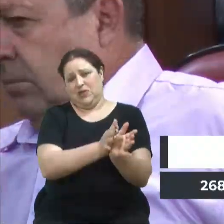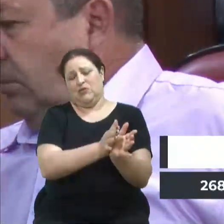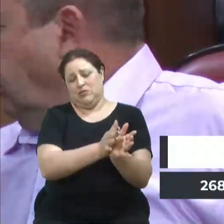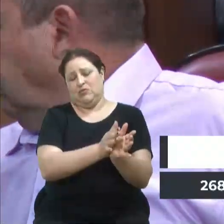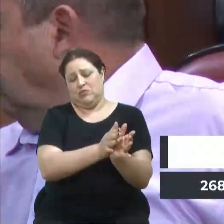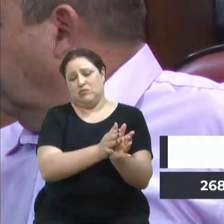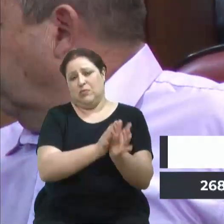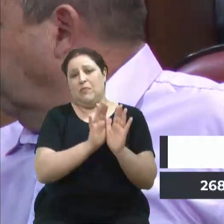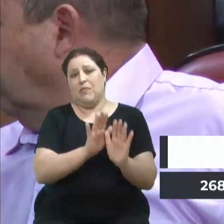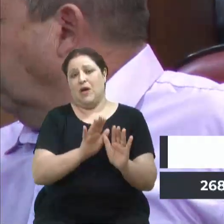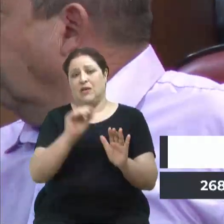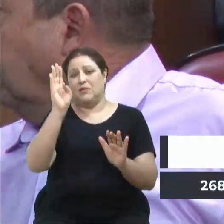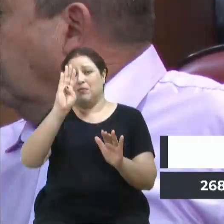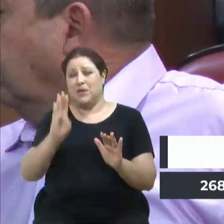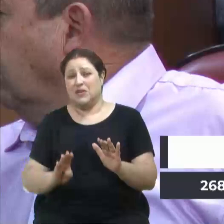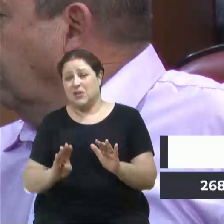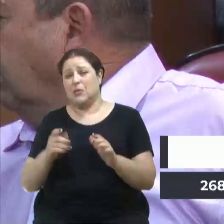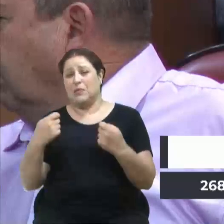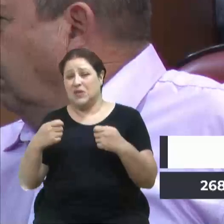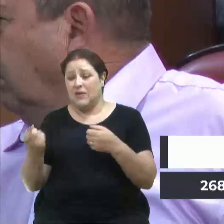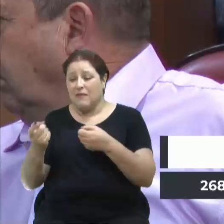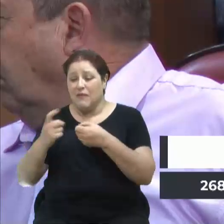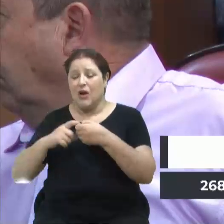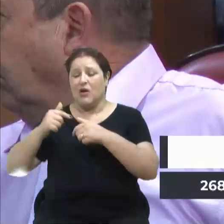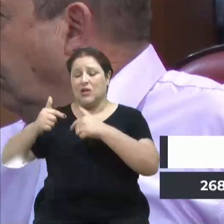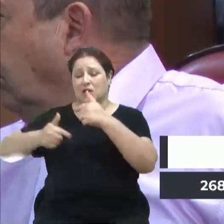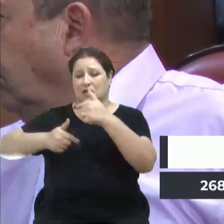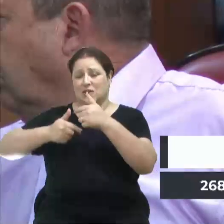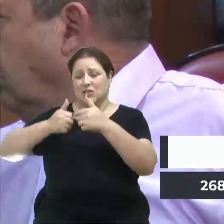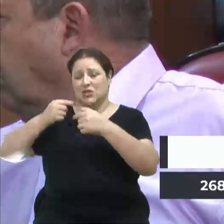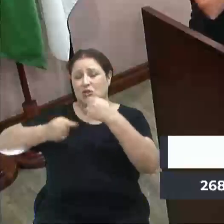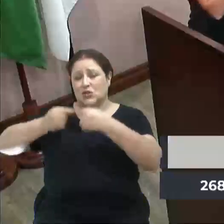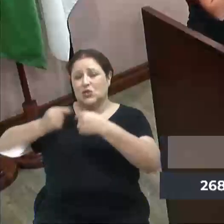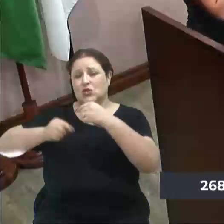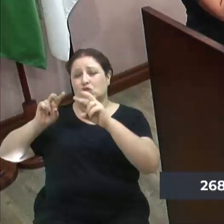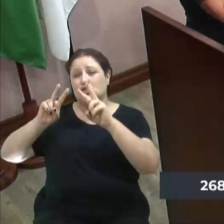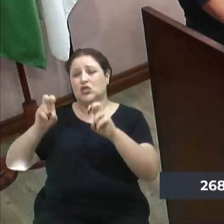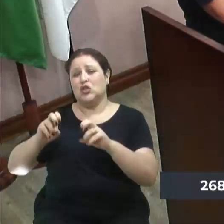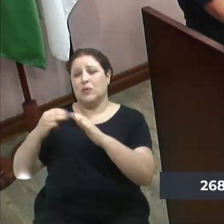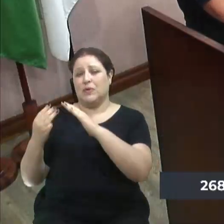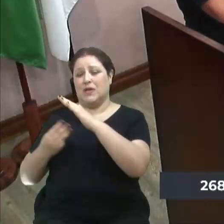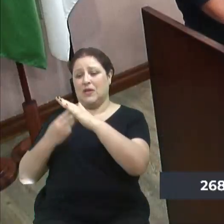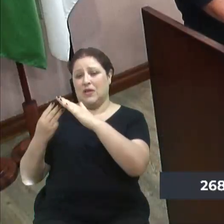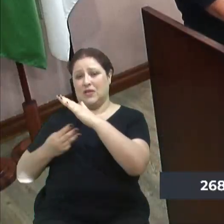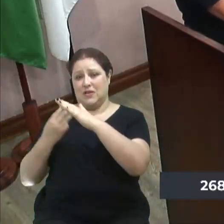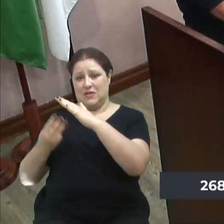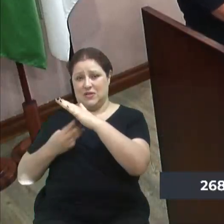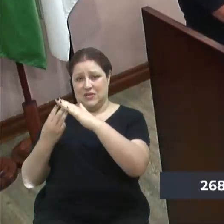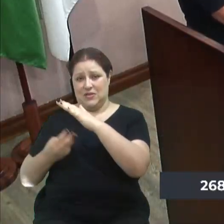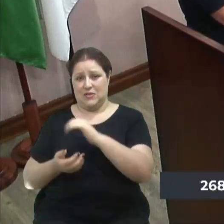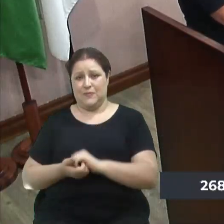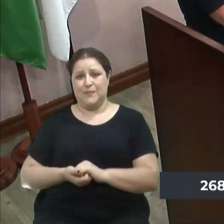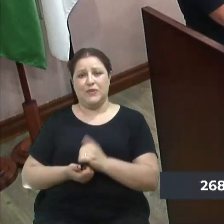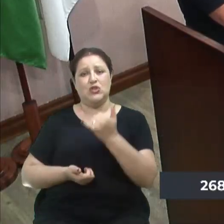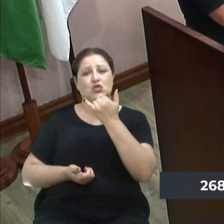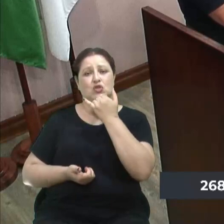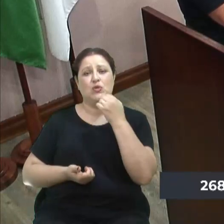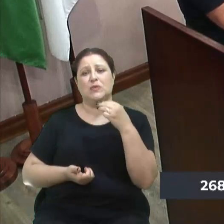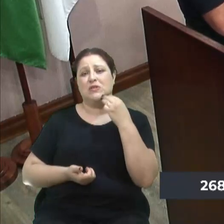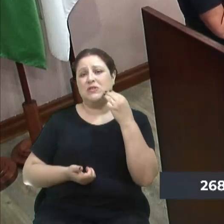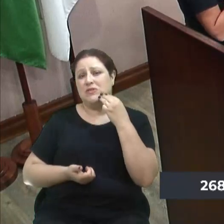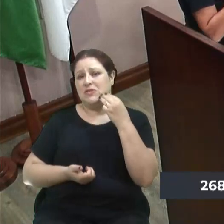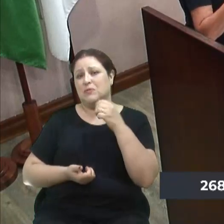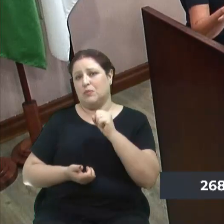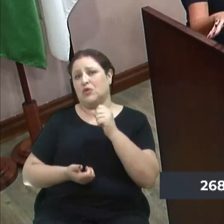que todo o Brasil vai ter que voltar a discutir, questão da terceirização. Obrigada. Desculpa, vereadora Marisol, tem uns